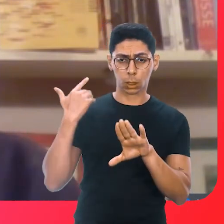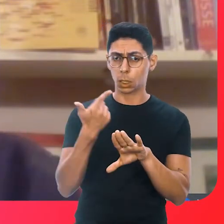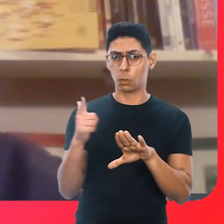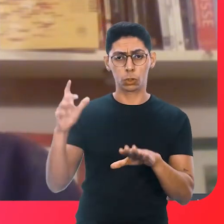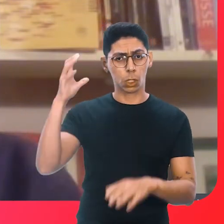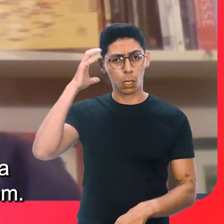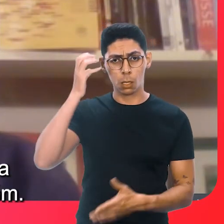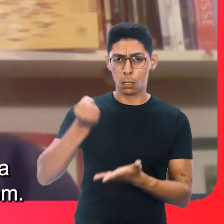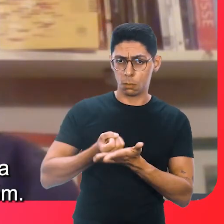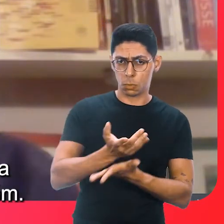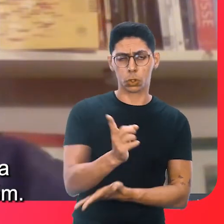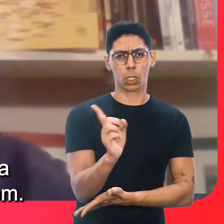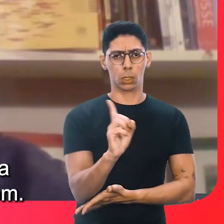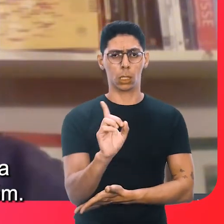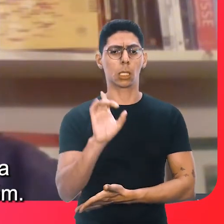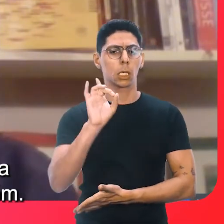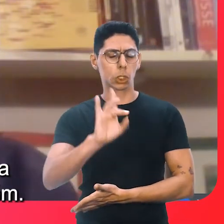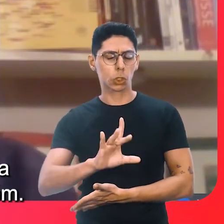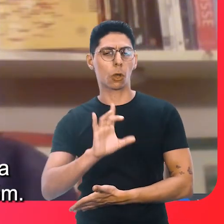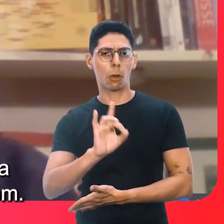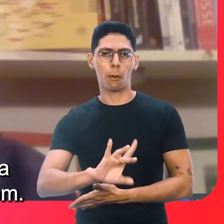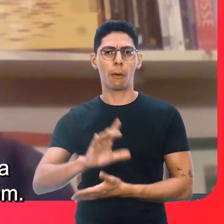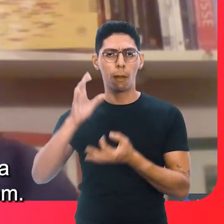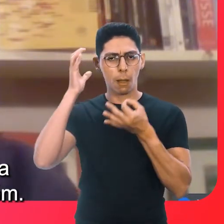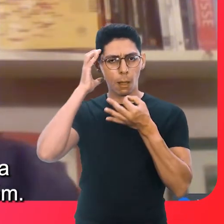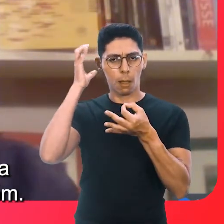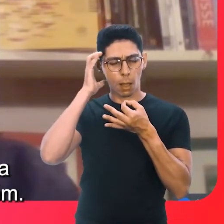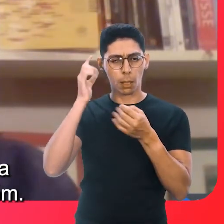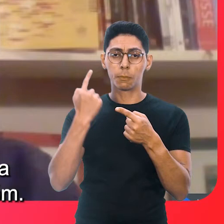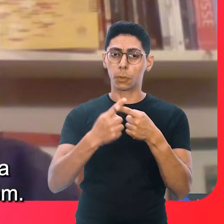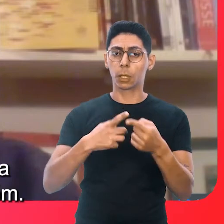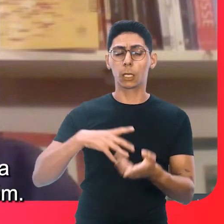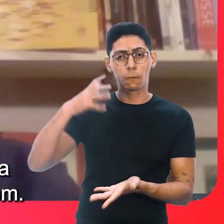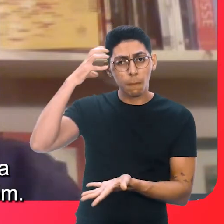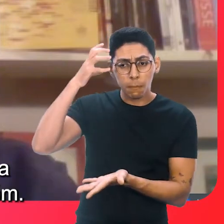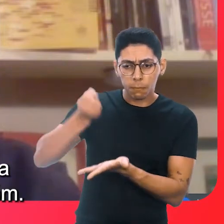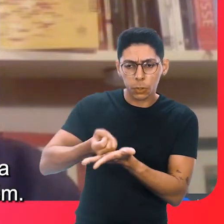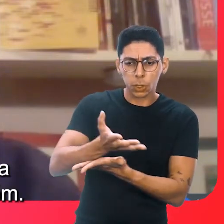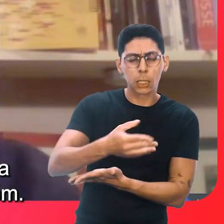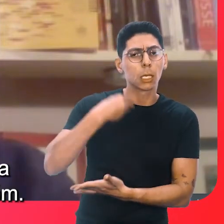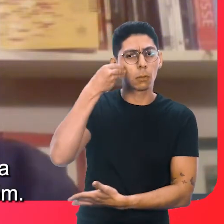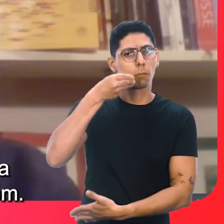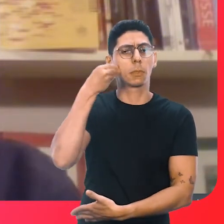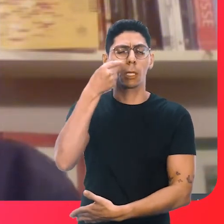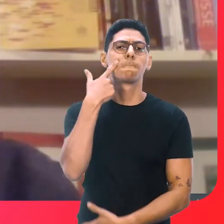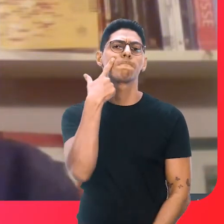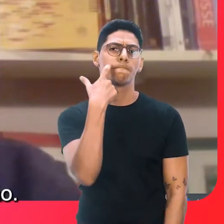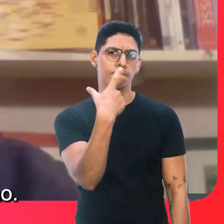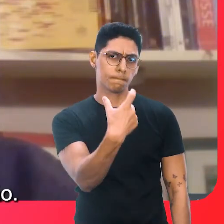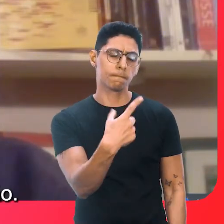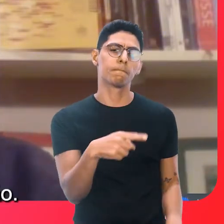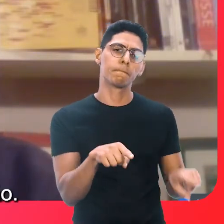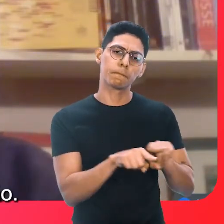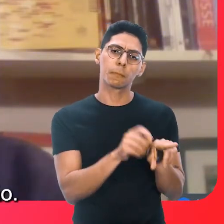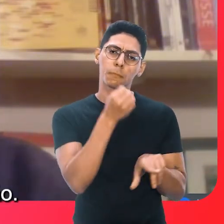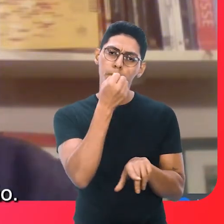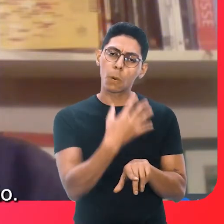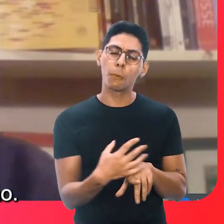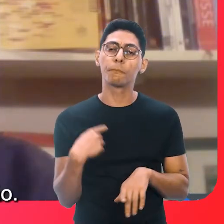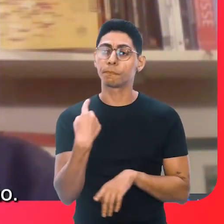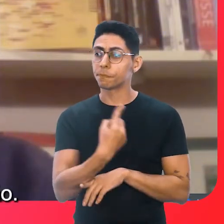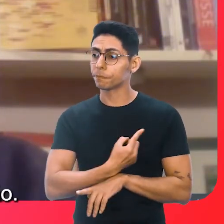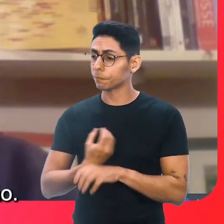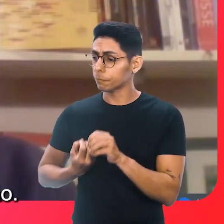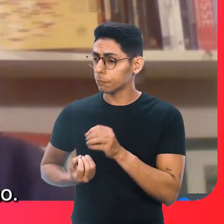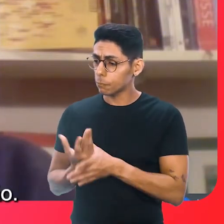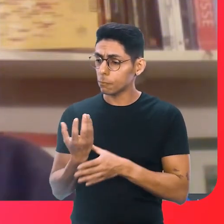era só rádio mesmo, né? Uma pena, porque o podcast teria sido uma experiência bastante interessante também. E produzíamos